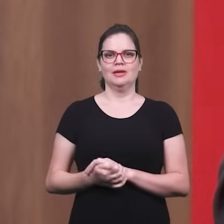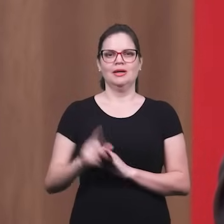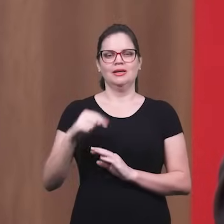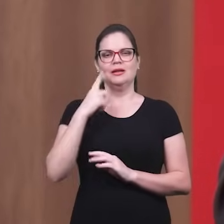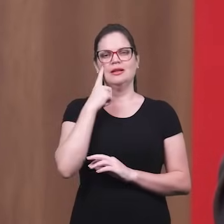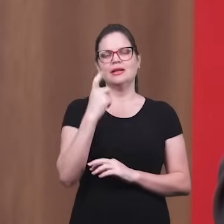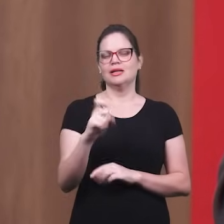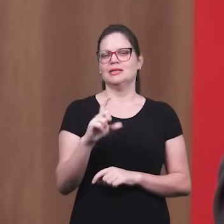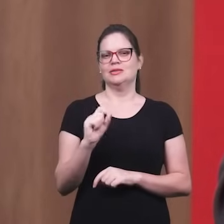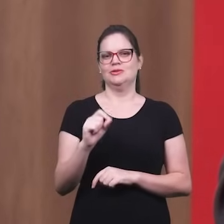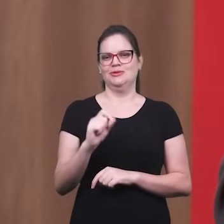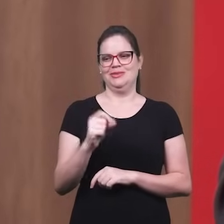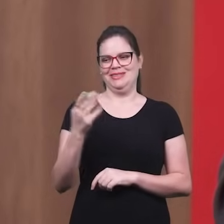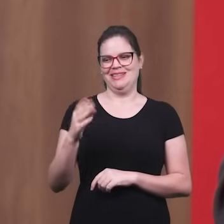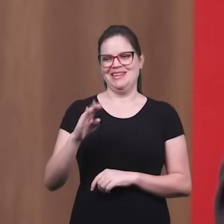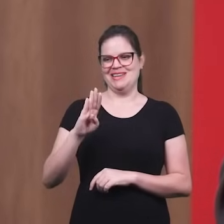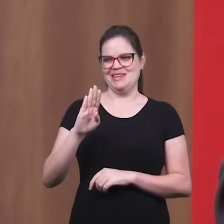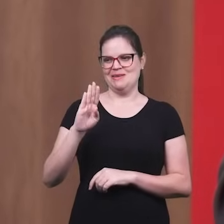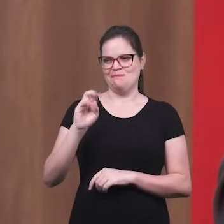Brunelli,